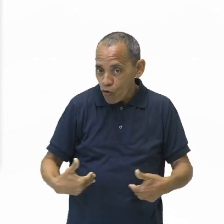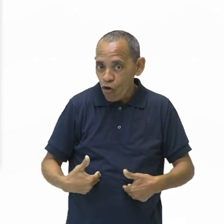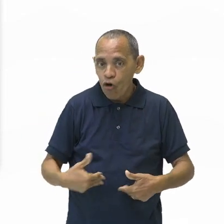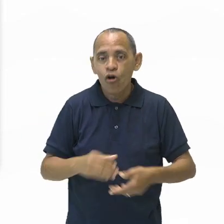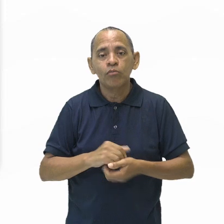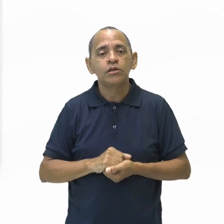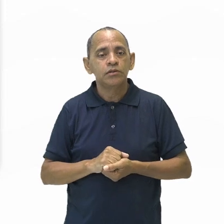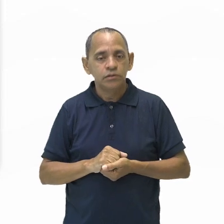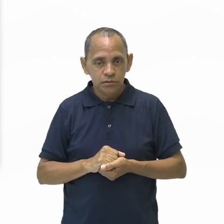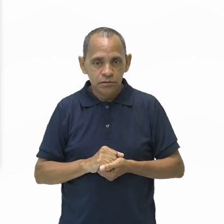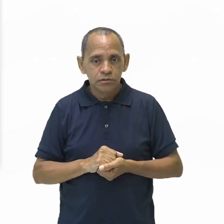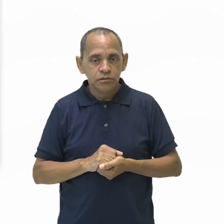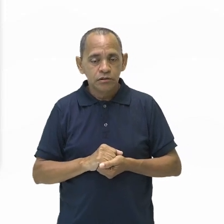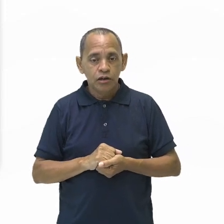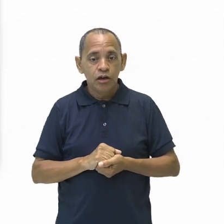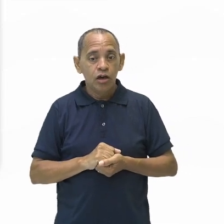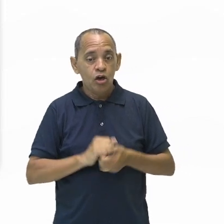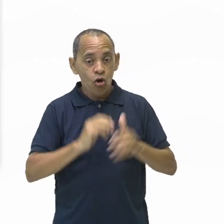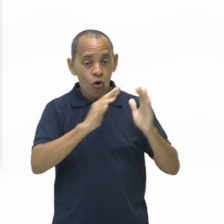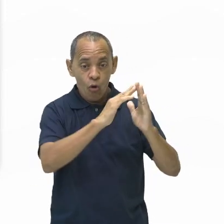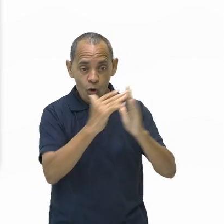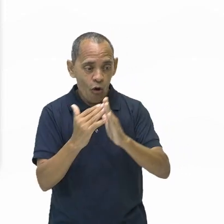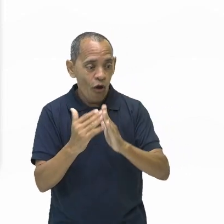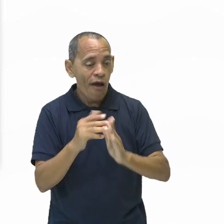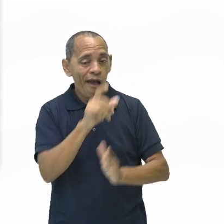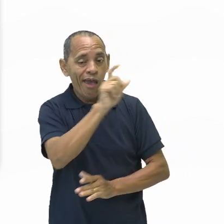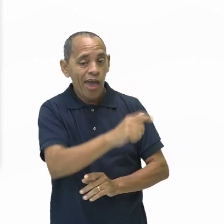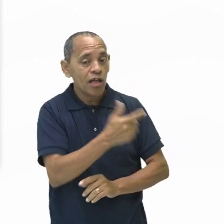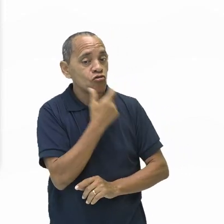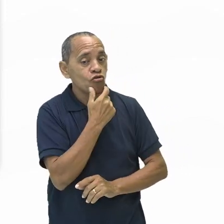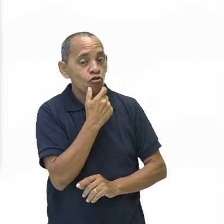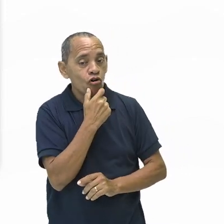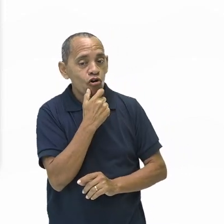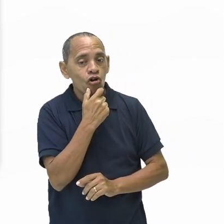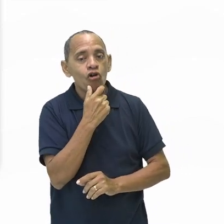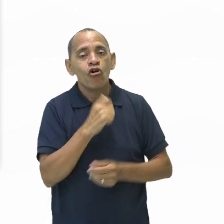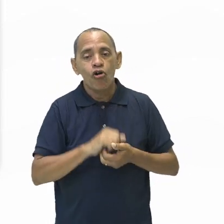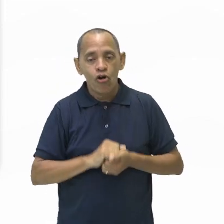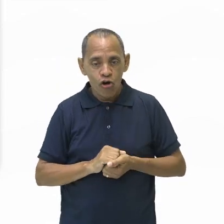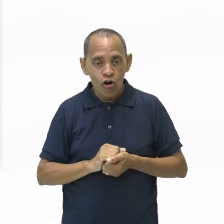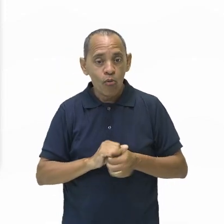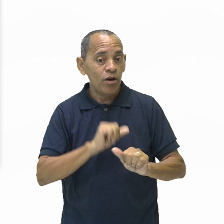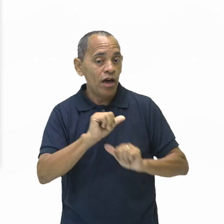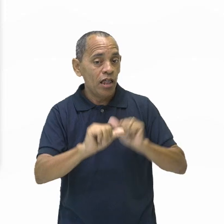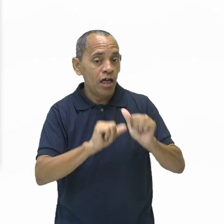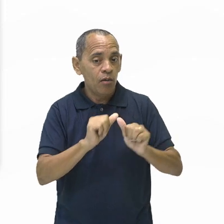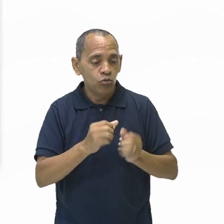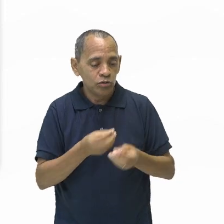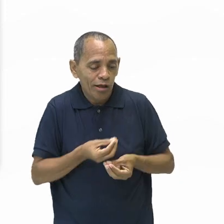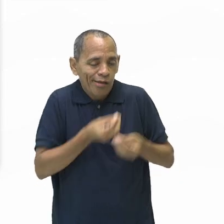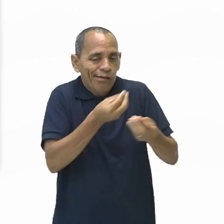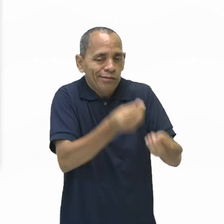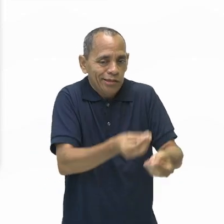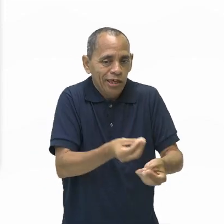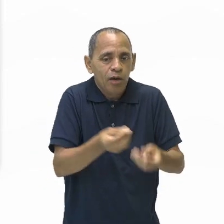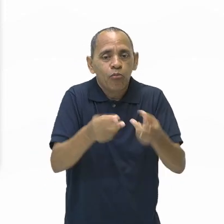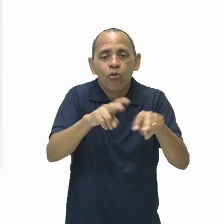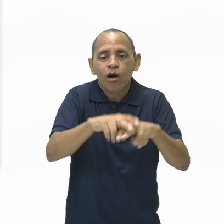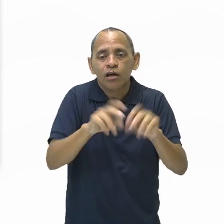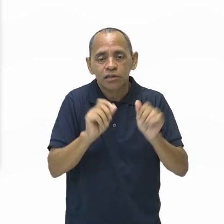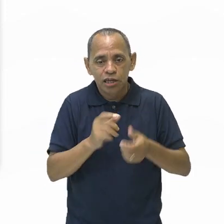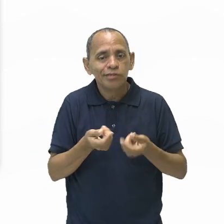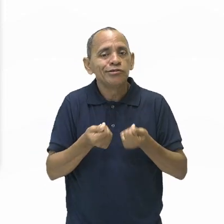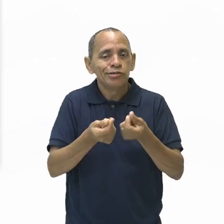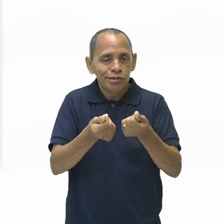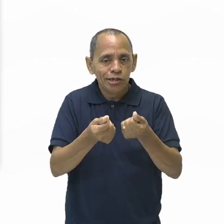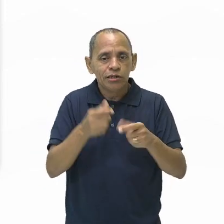entrega para o seu vizinho Couto em troca de dinheiro. Vejam que ela faz isso por uma necessidade.